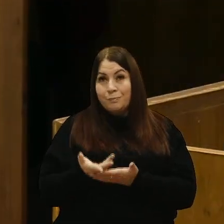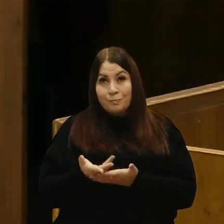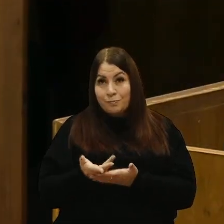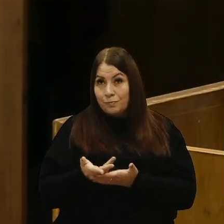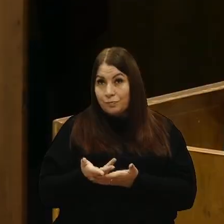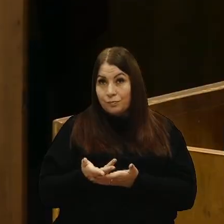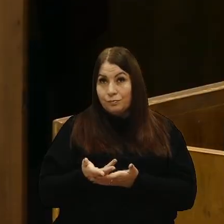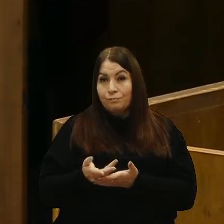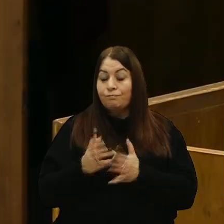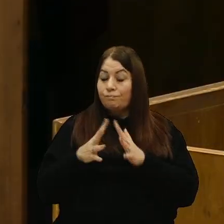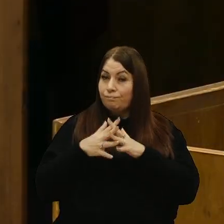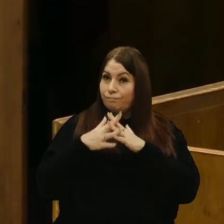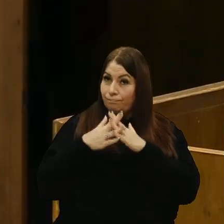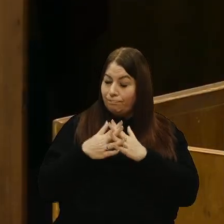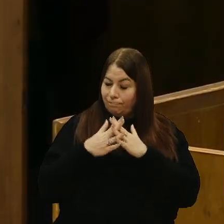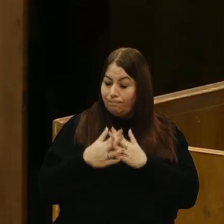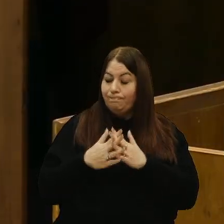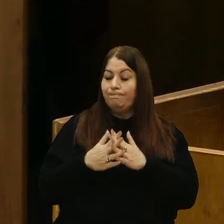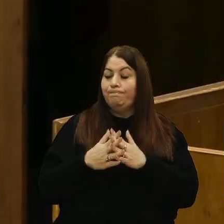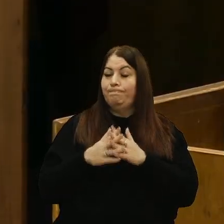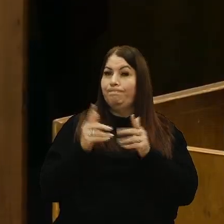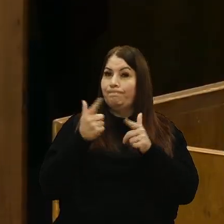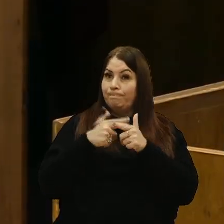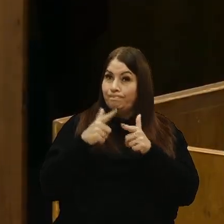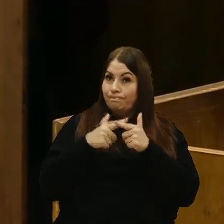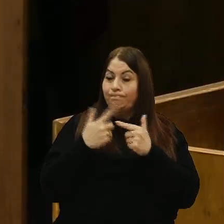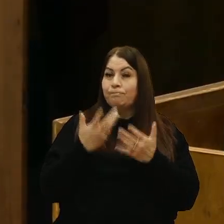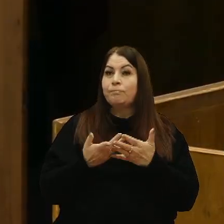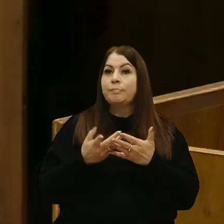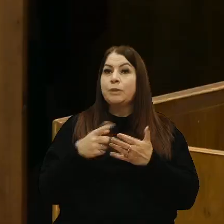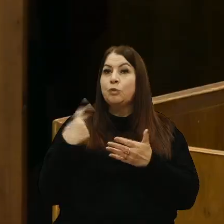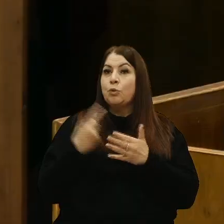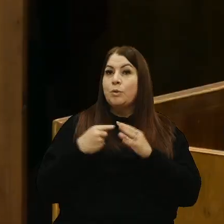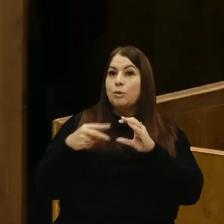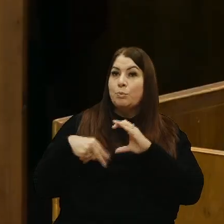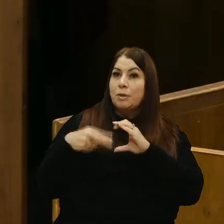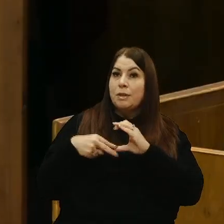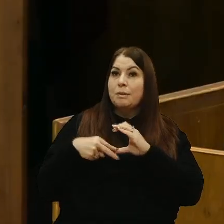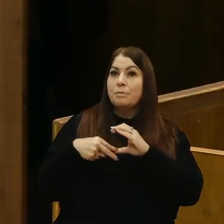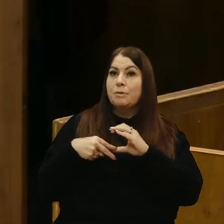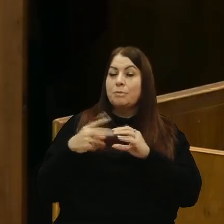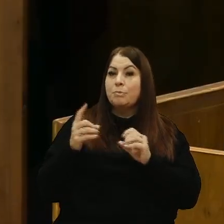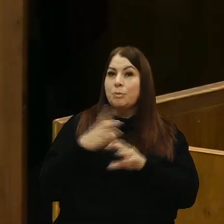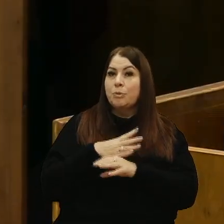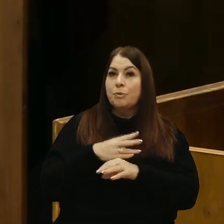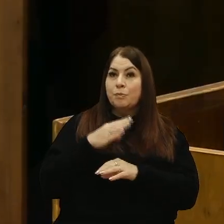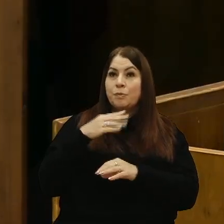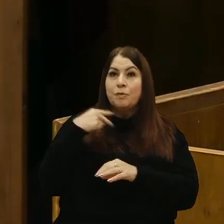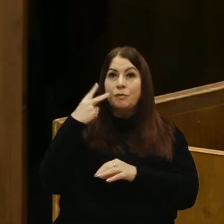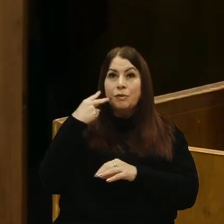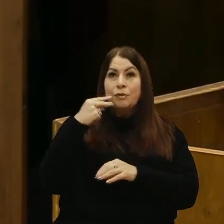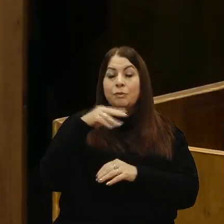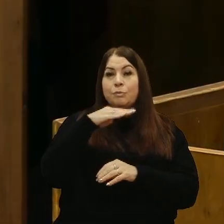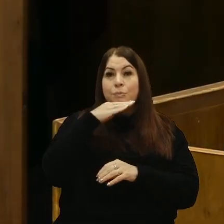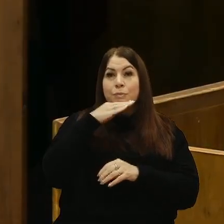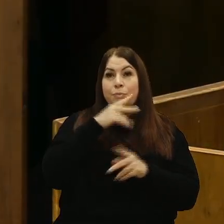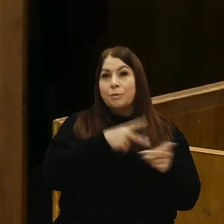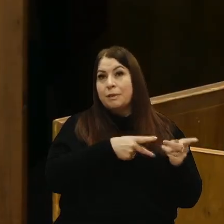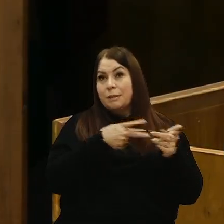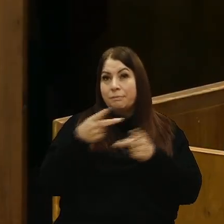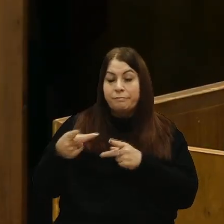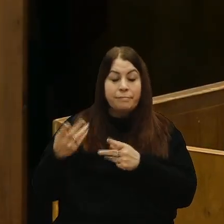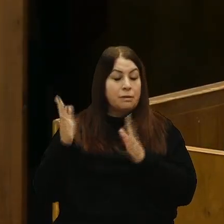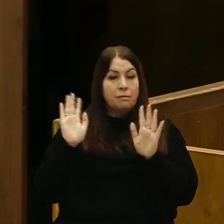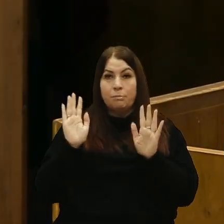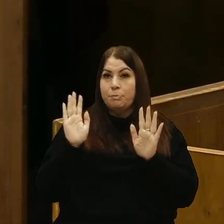é complexo, dá pano para manga, mas nós, enquanto Casa Legislativa, então eu me disponho, vereador Bortola, que visitemos,